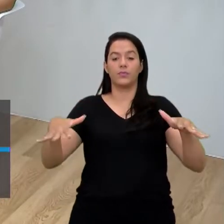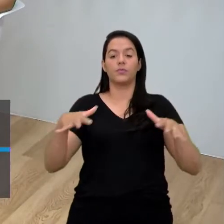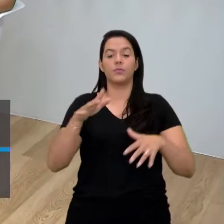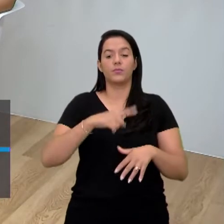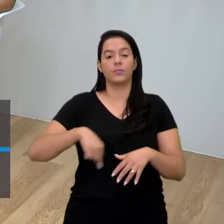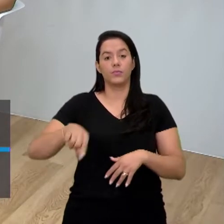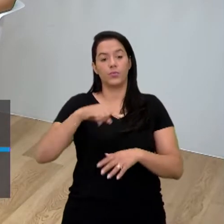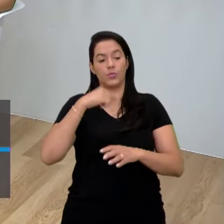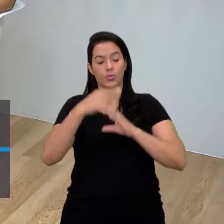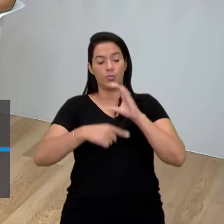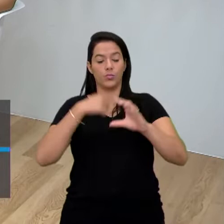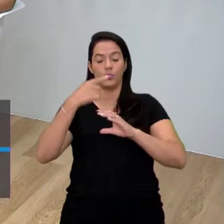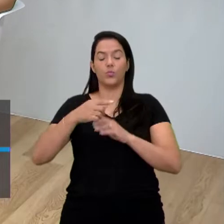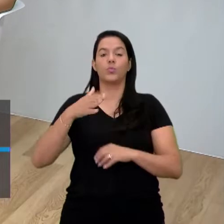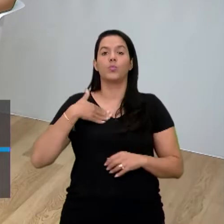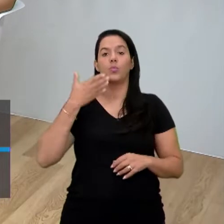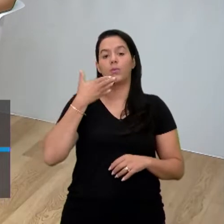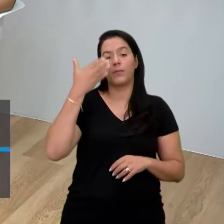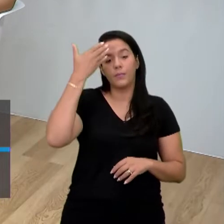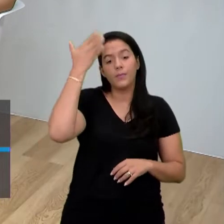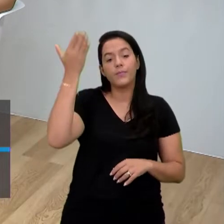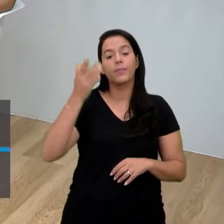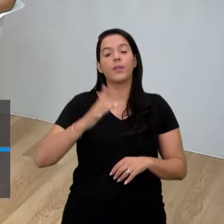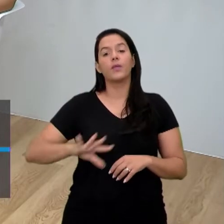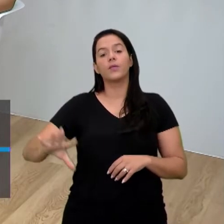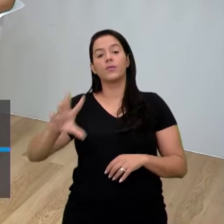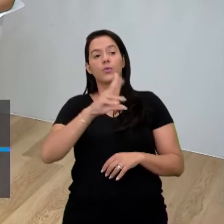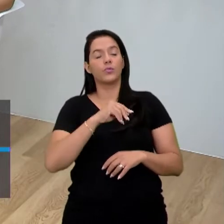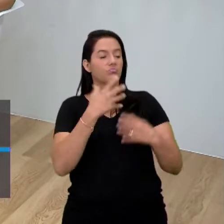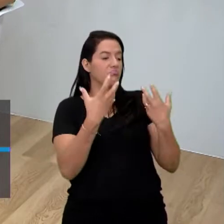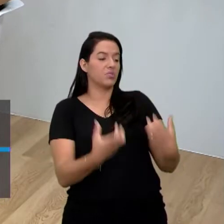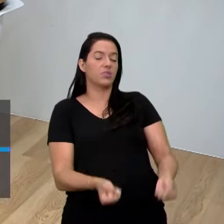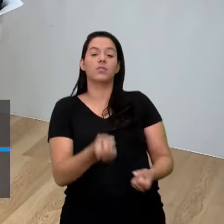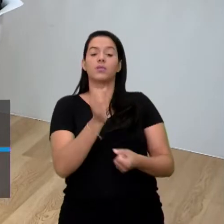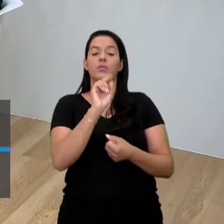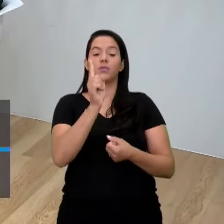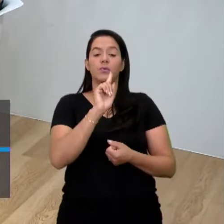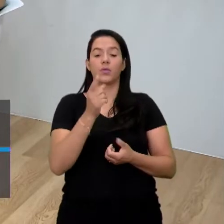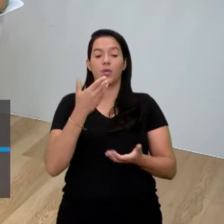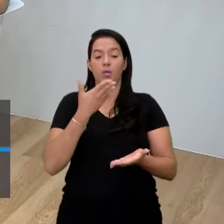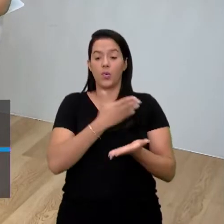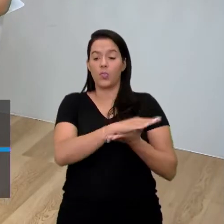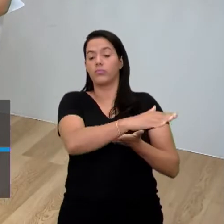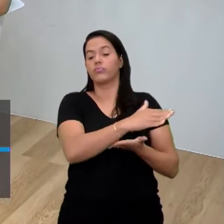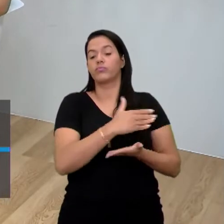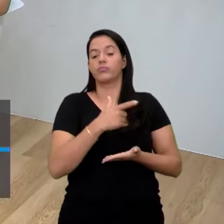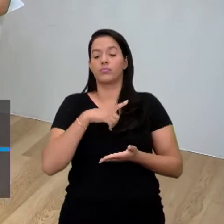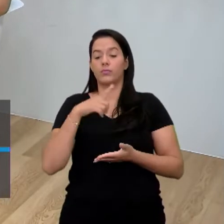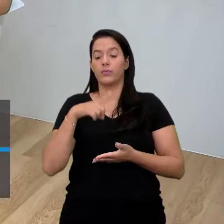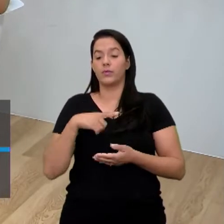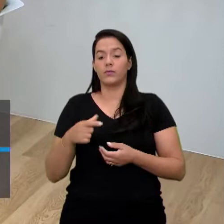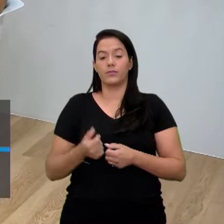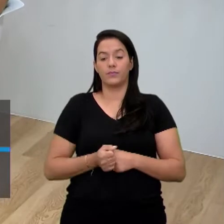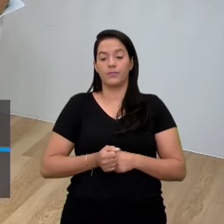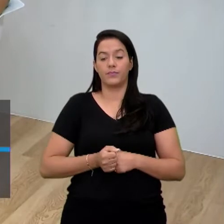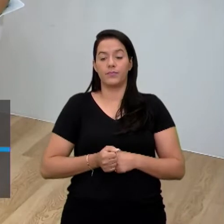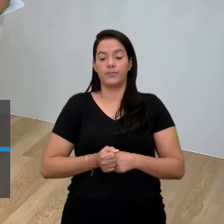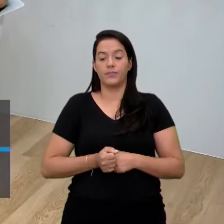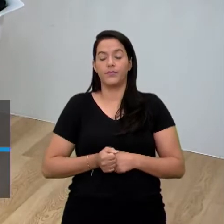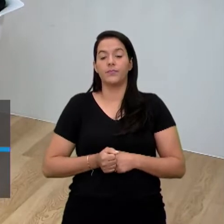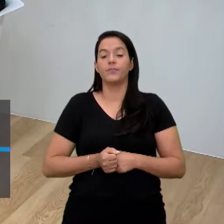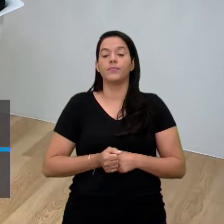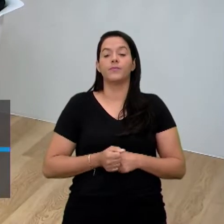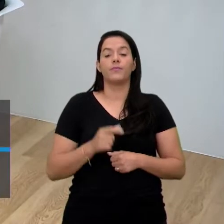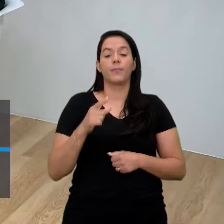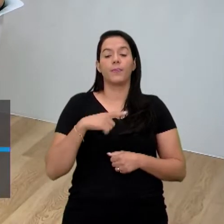mundo árabe, e eles não são bem-vindos por quase ninguém. E eles não têm o Estado deles, o Estado nacional deles. Um exemplo é que, assim,